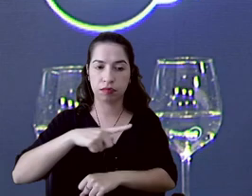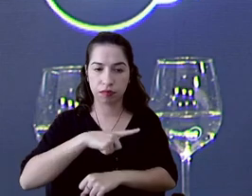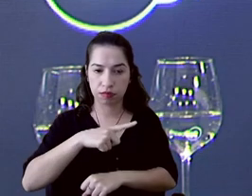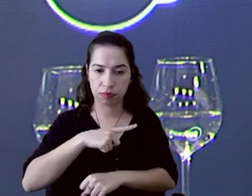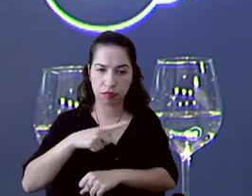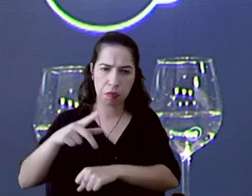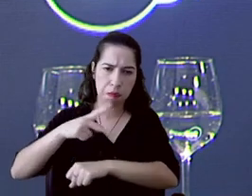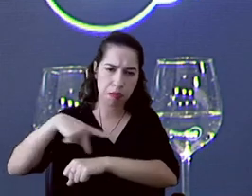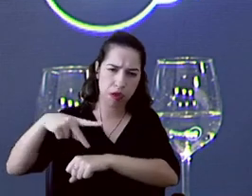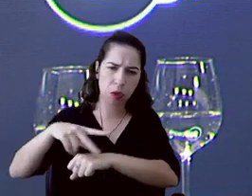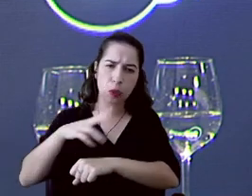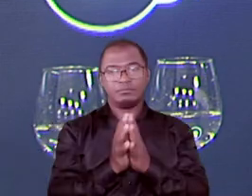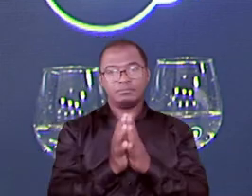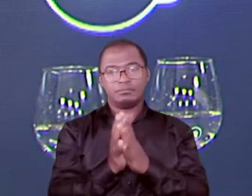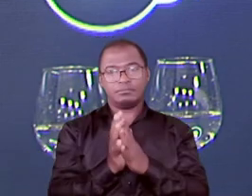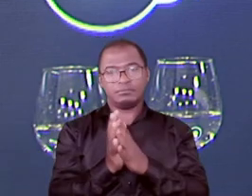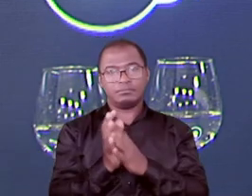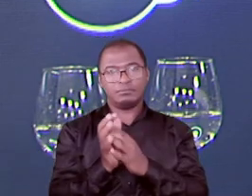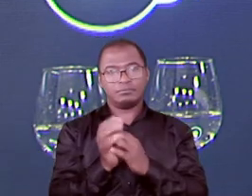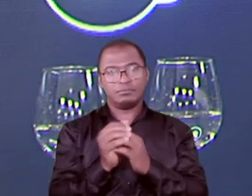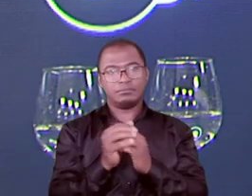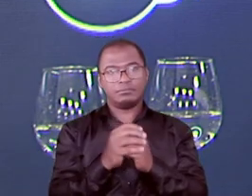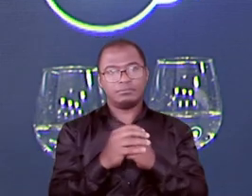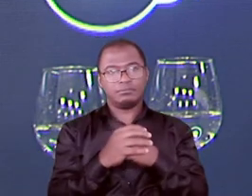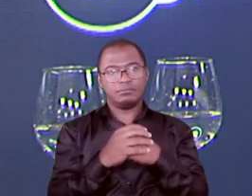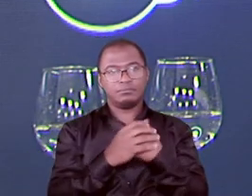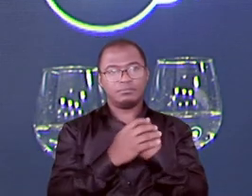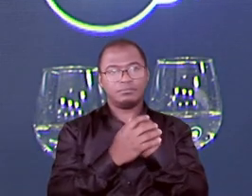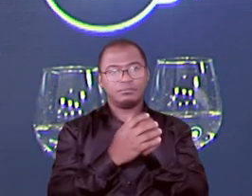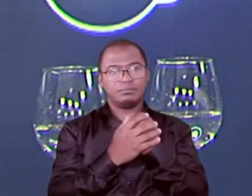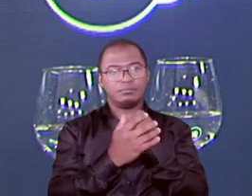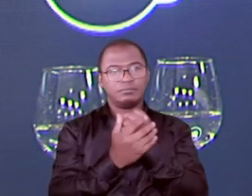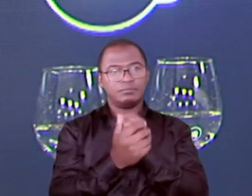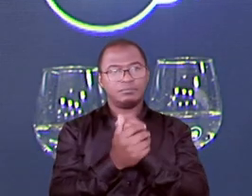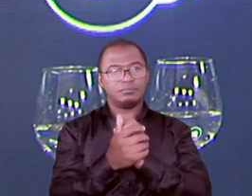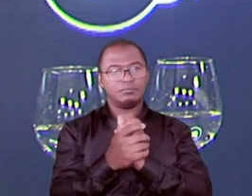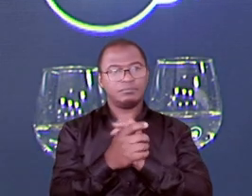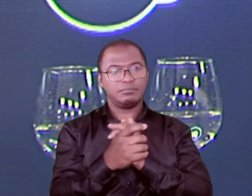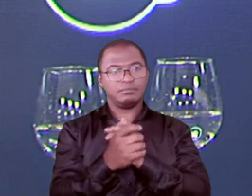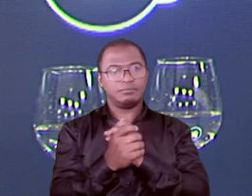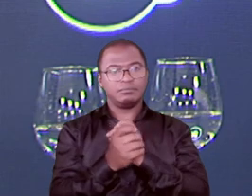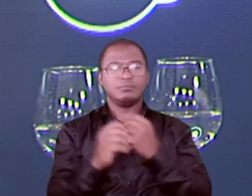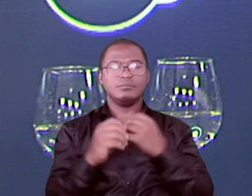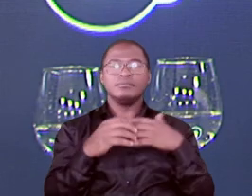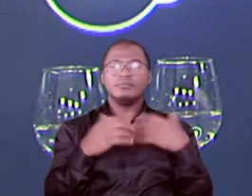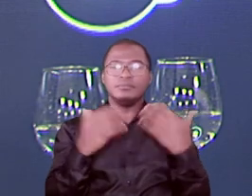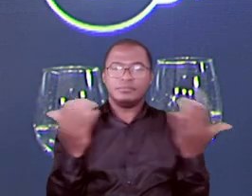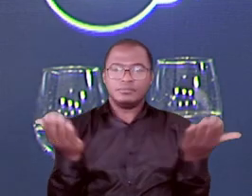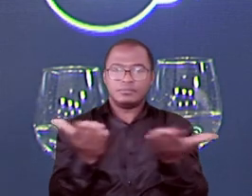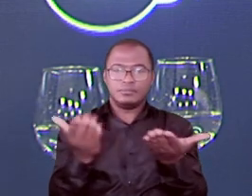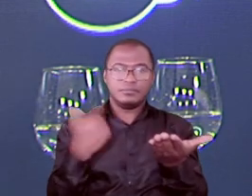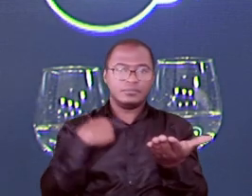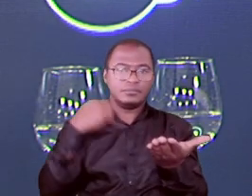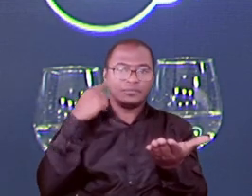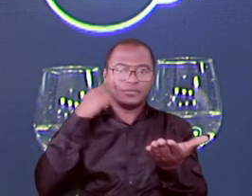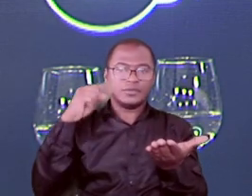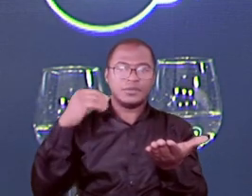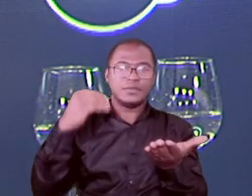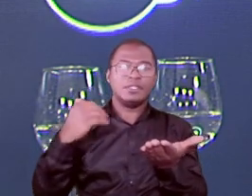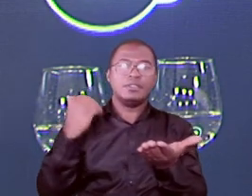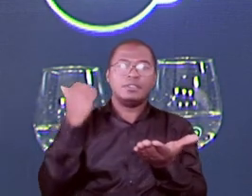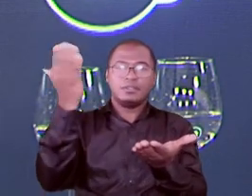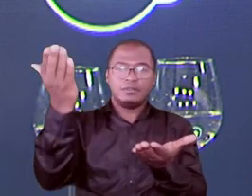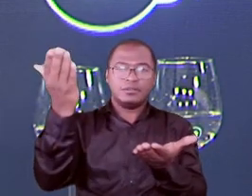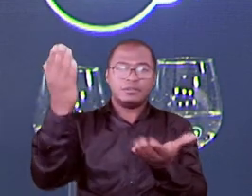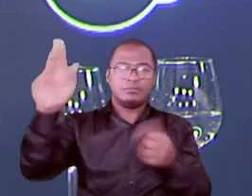empresa super conhecida empresa holandesa listada lá fora a empresa não sei agora como é que tá mas mais ou menos 50 60 bilhões de